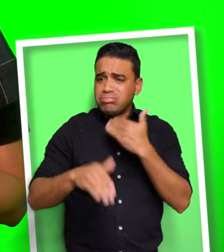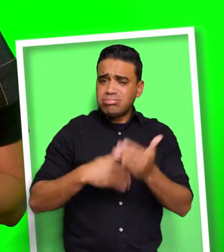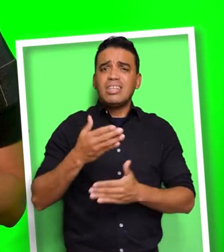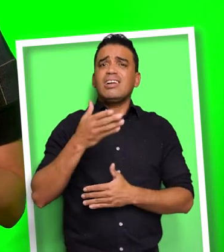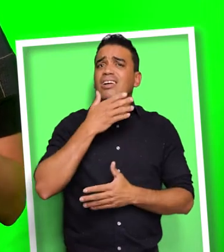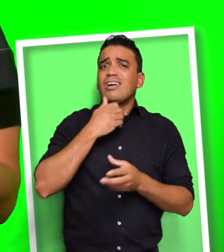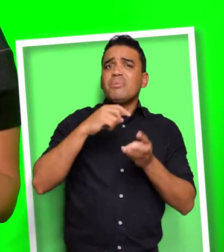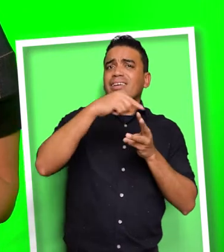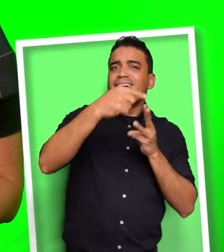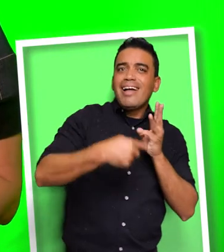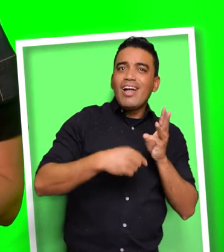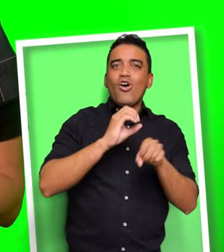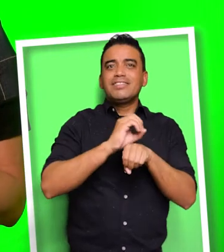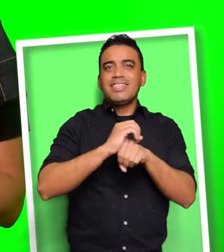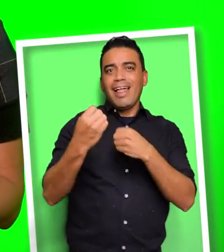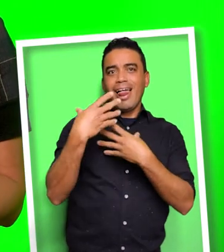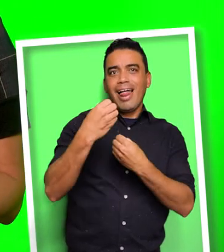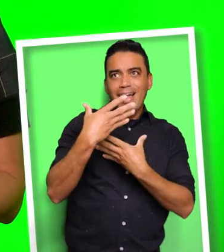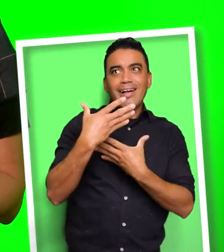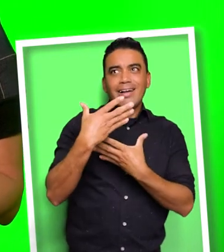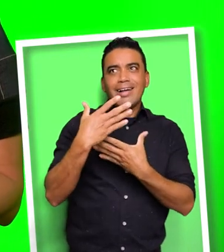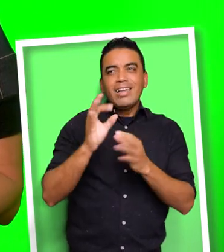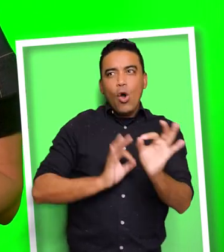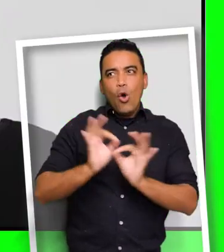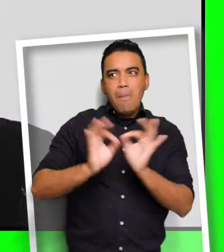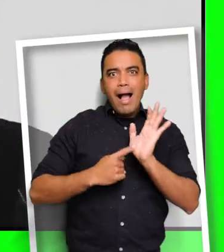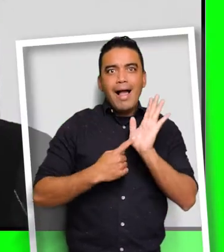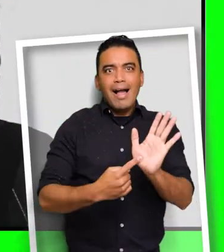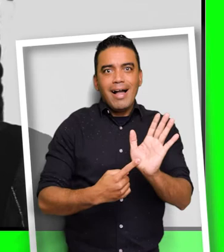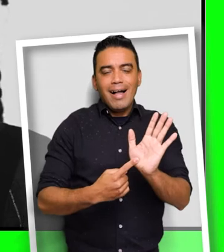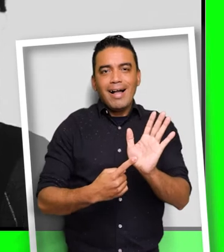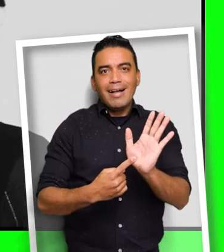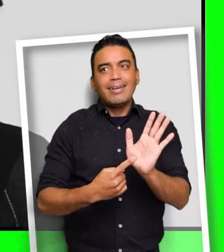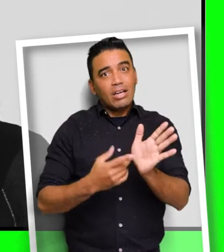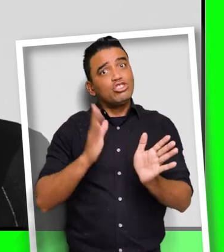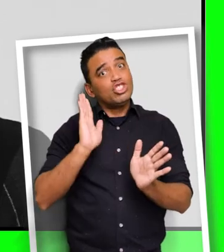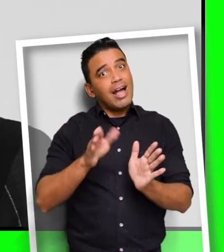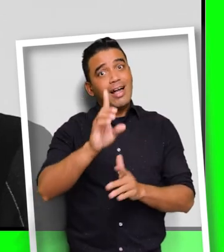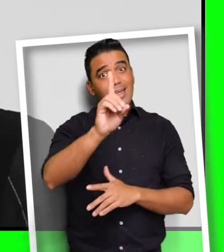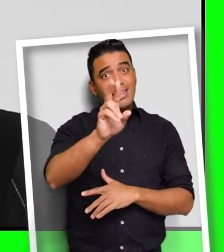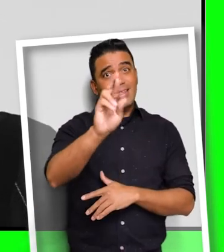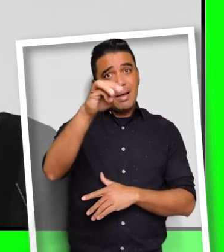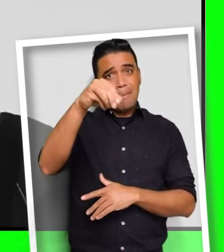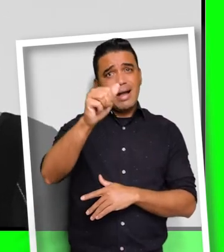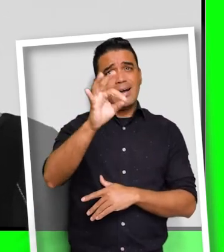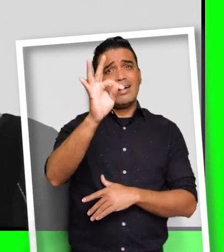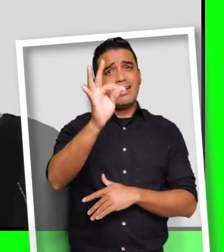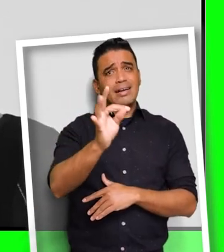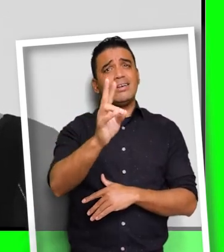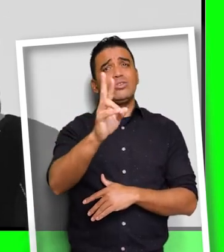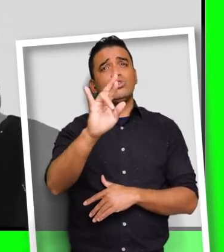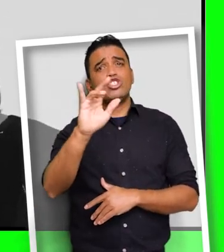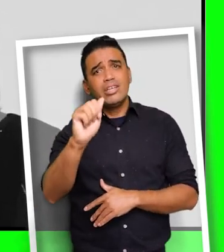e pela Titani, para montar o Galanga Chico Rei, que tinha uma coisa diferente, que era, já vinha com a dramaturgia pronta, porque a dramaturgia